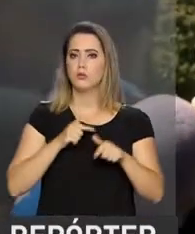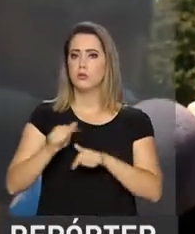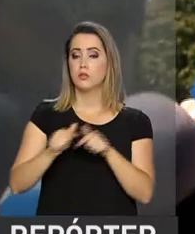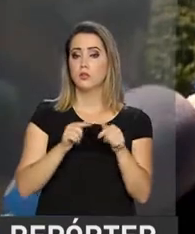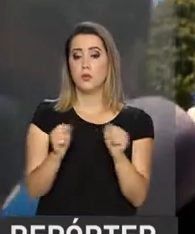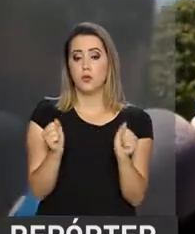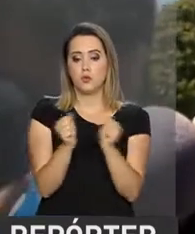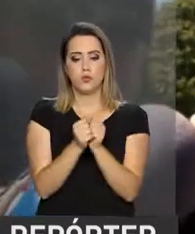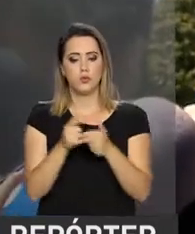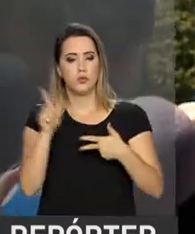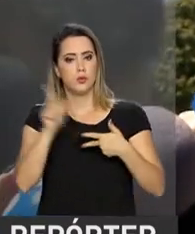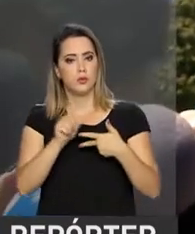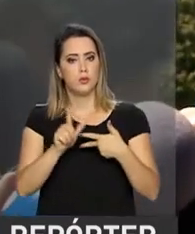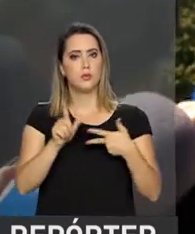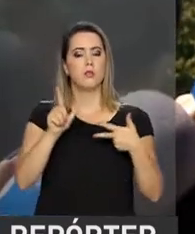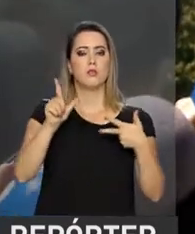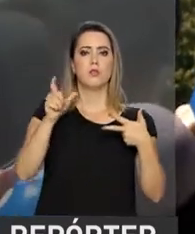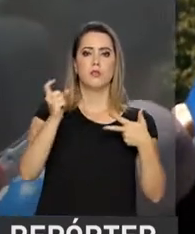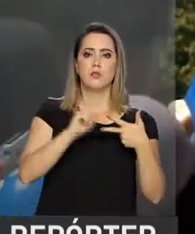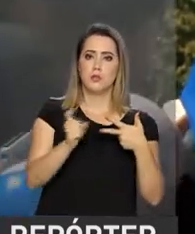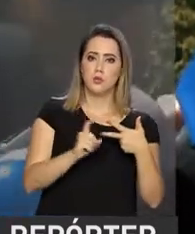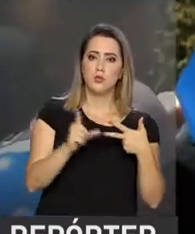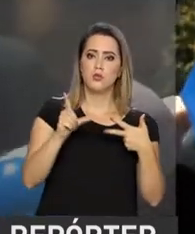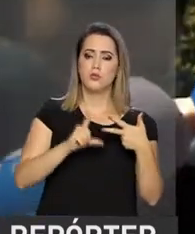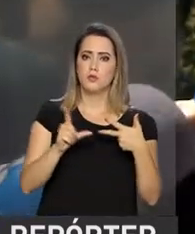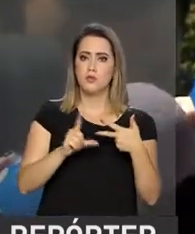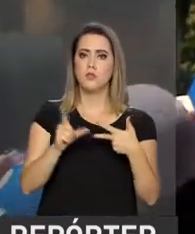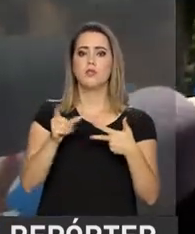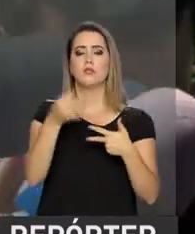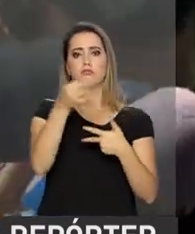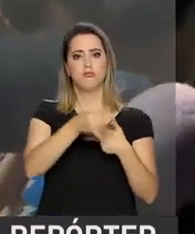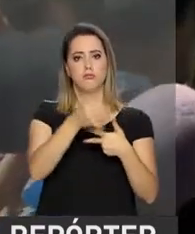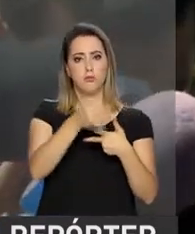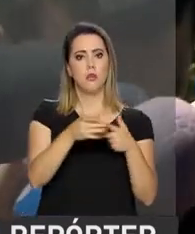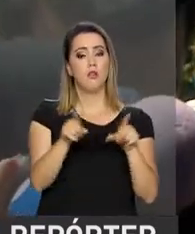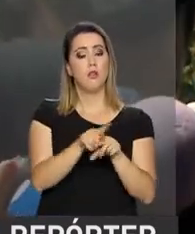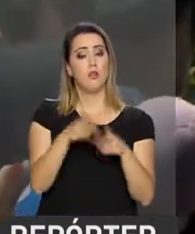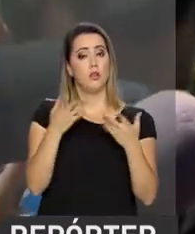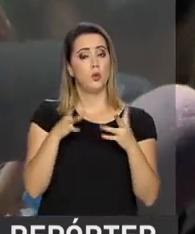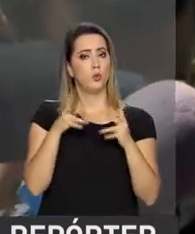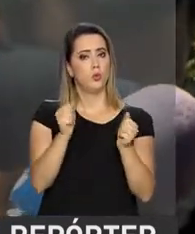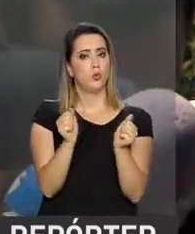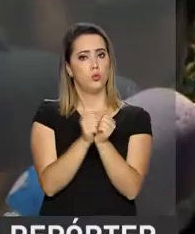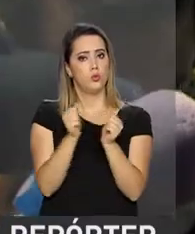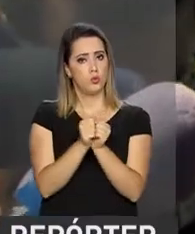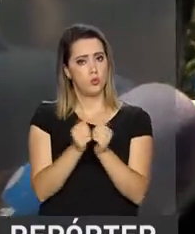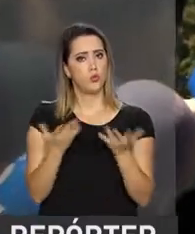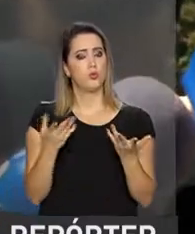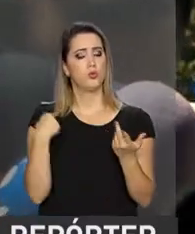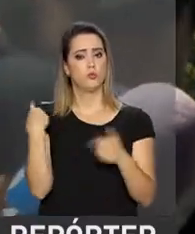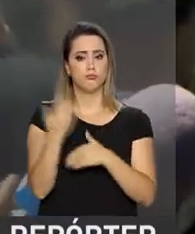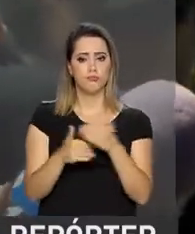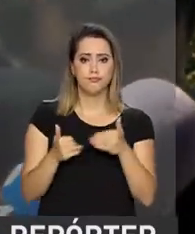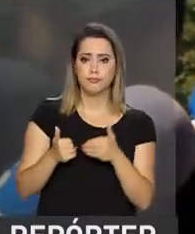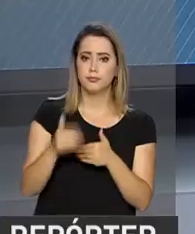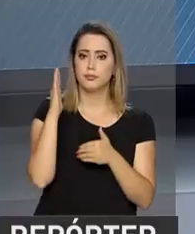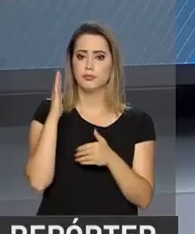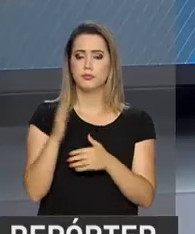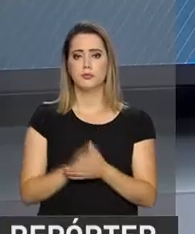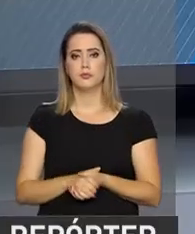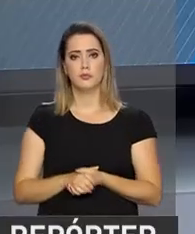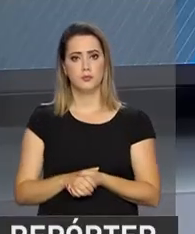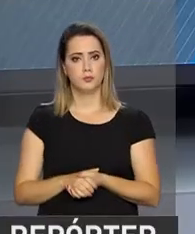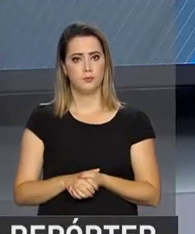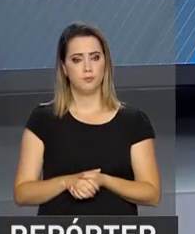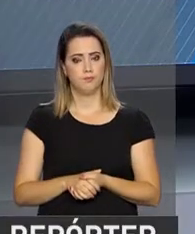legislativo poder executivo e nós vamos continuar trabalhando para que esses números continue não é é avançando cada vez mais